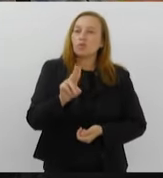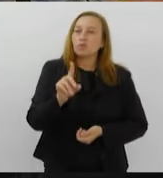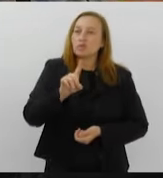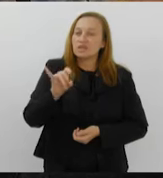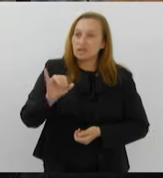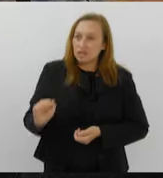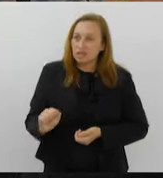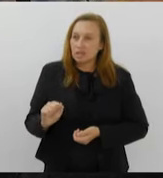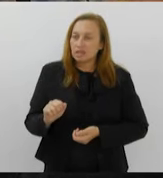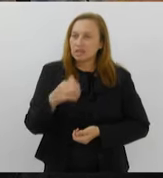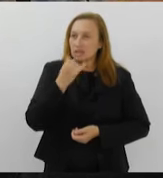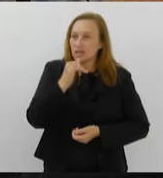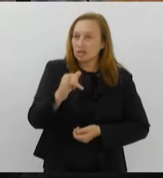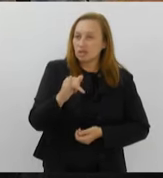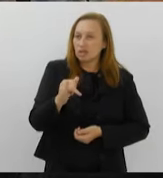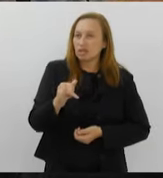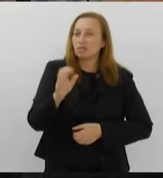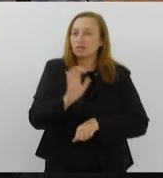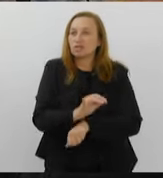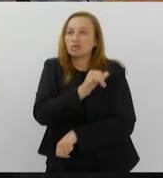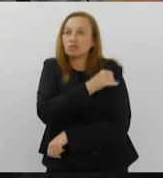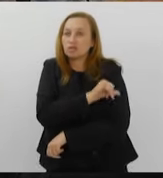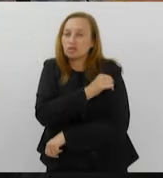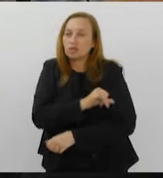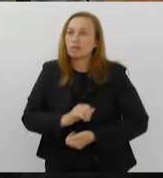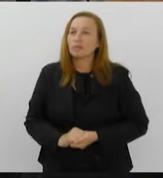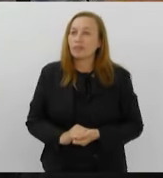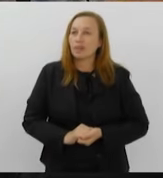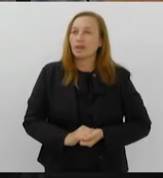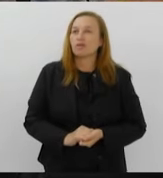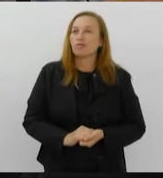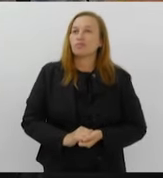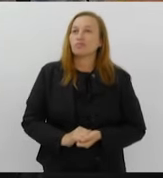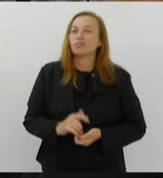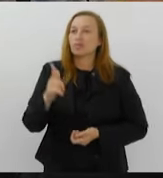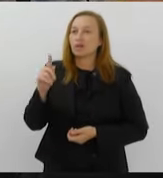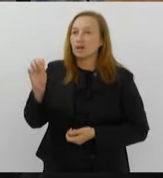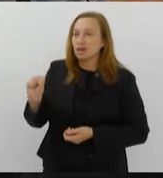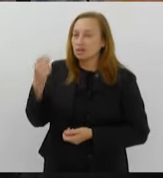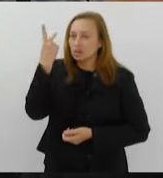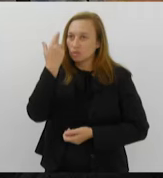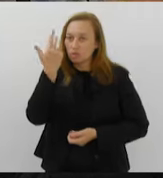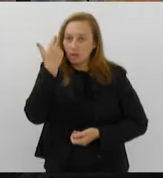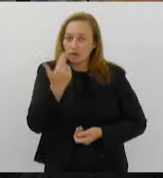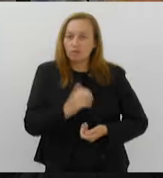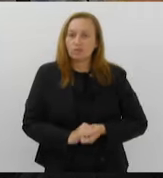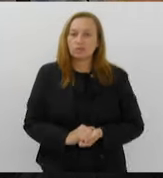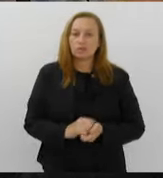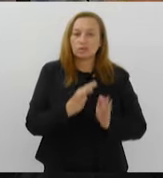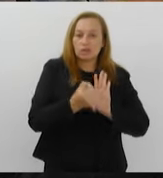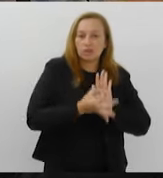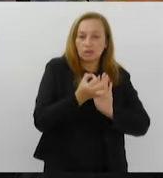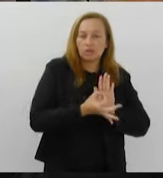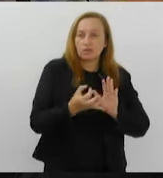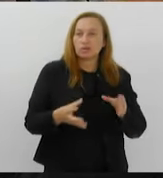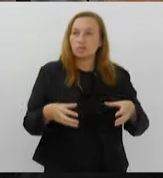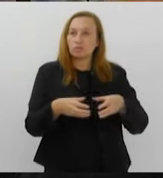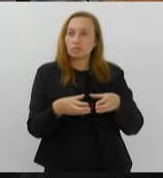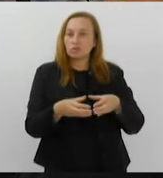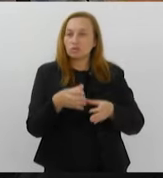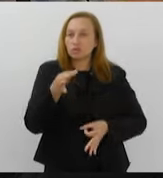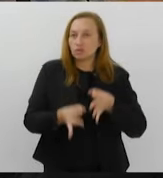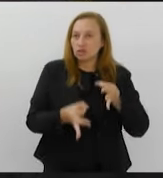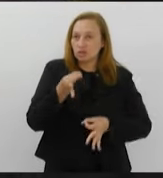geração de energia elétrica no Estado do Rio de Janeiro, a partir do gás natural, pendendo de pareceres das comissões Constituição